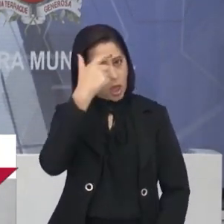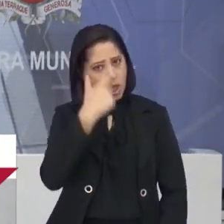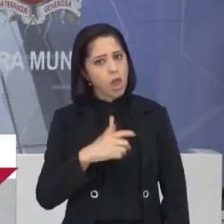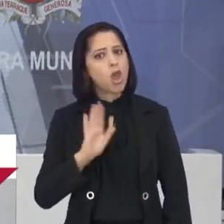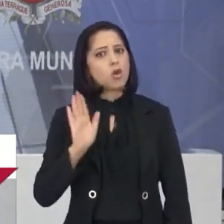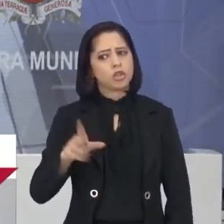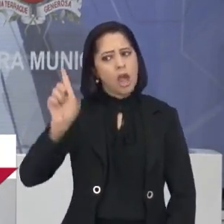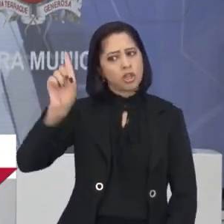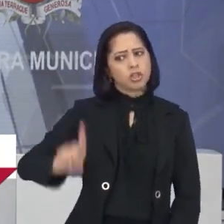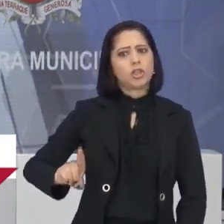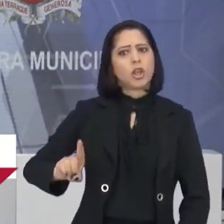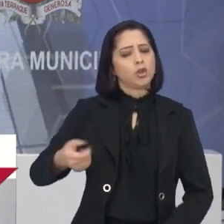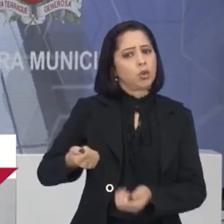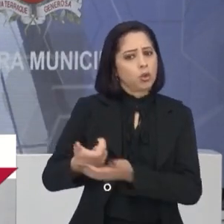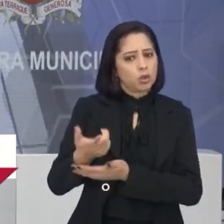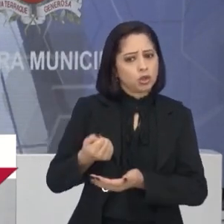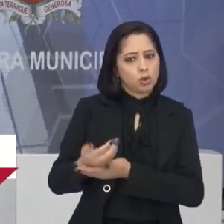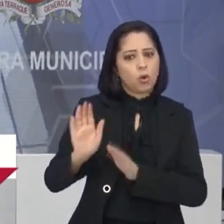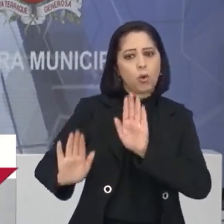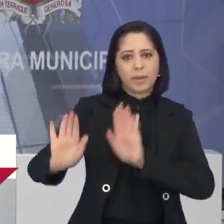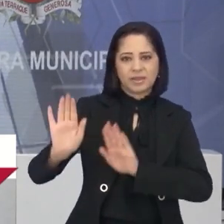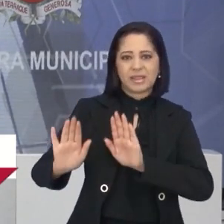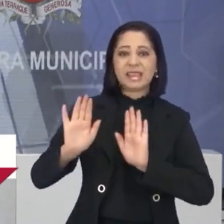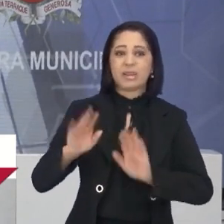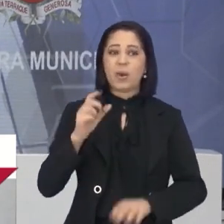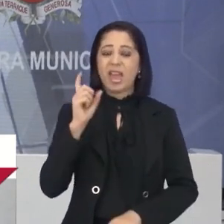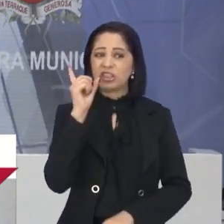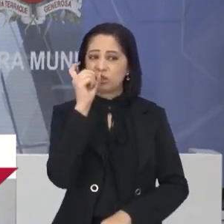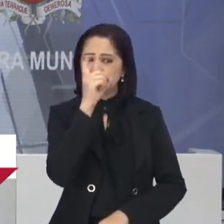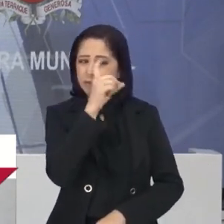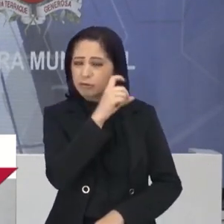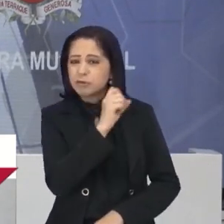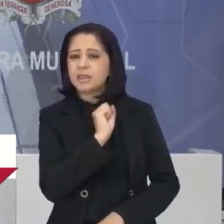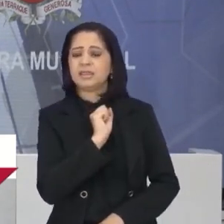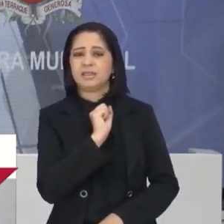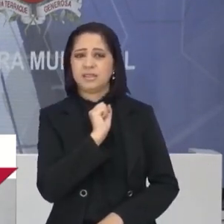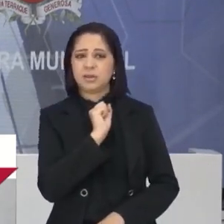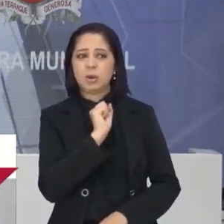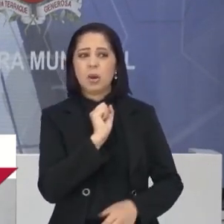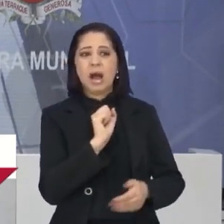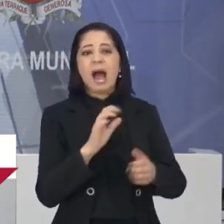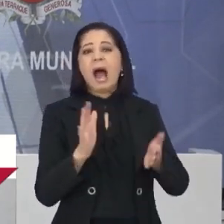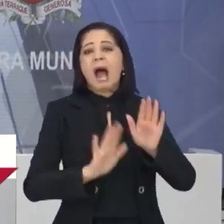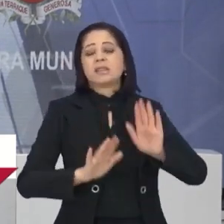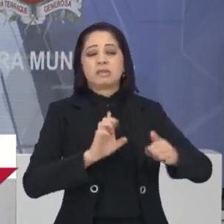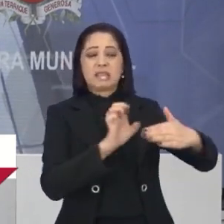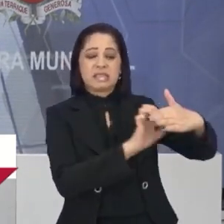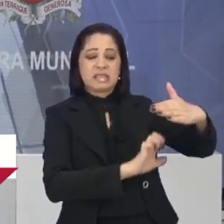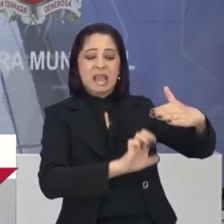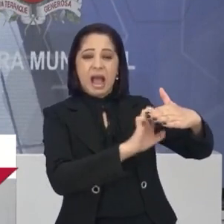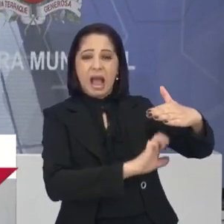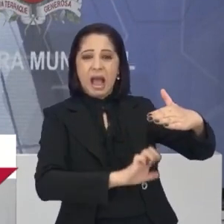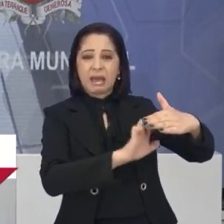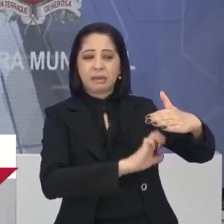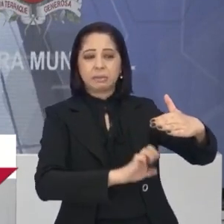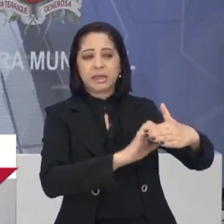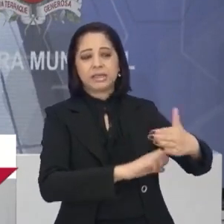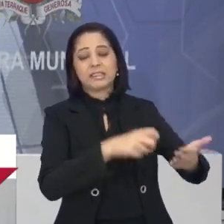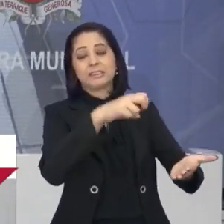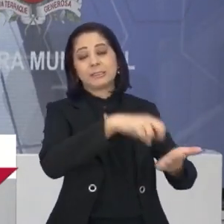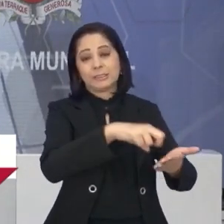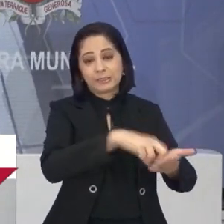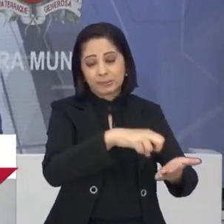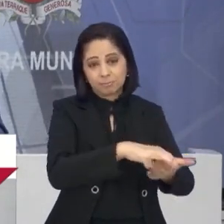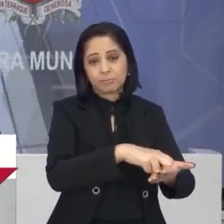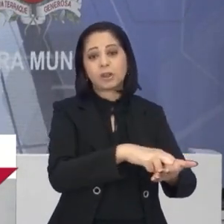compras e licitação e você lá penalizar uma empresa e depois você vê todo aquele dono E a equipe lá de novo na sala de licitações isso era um grande problema então